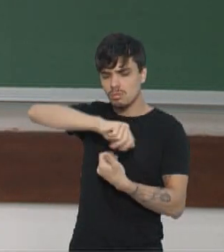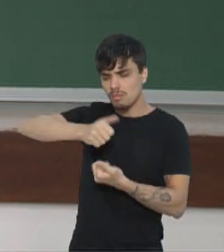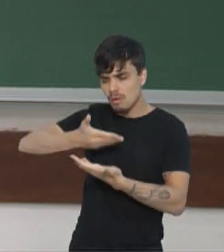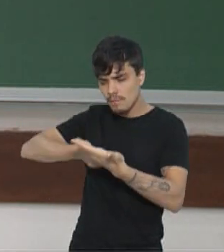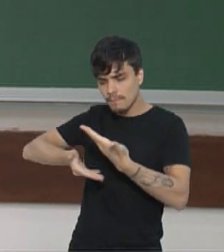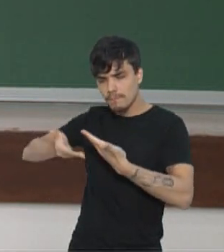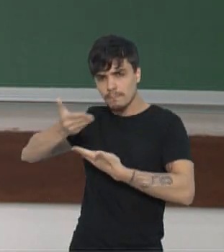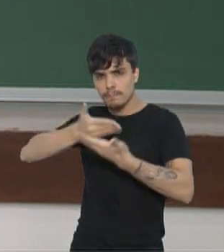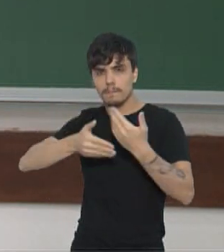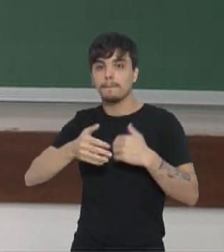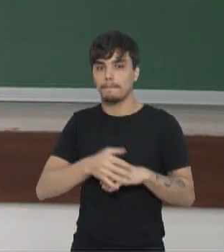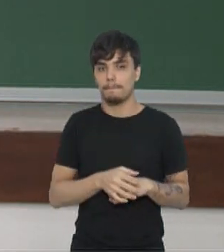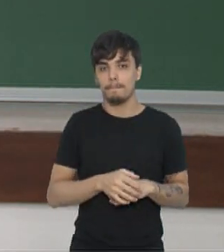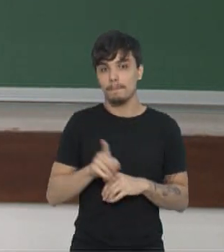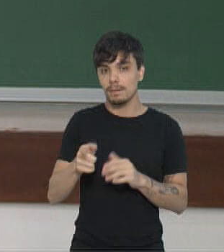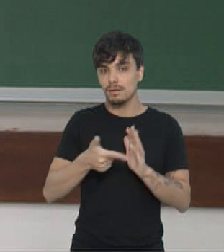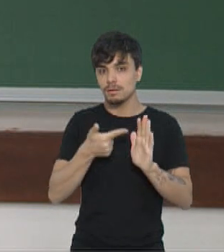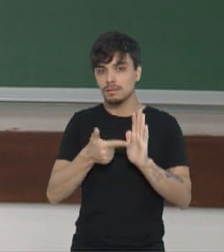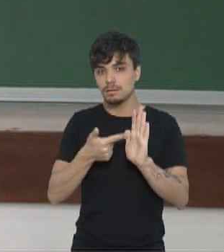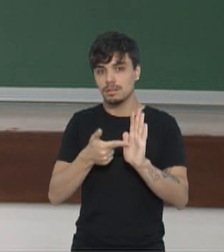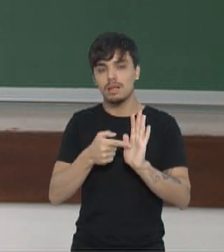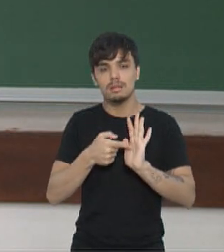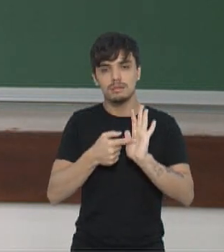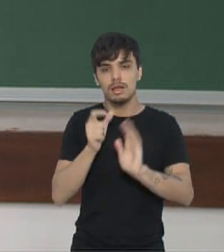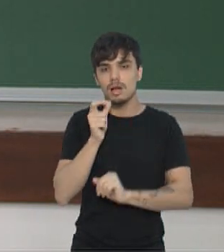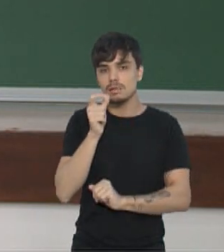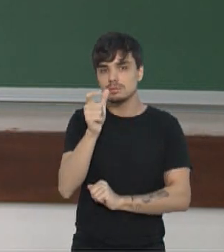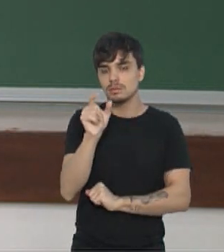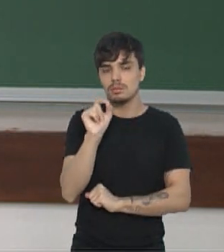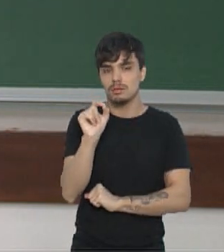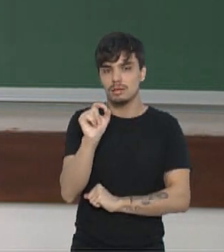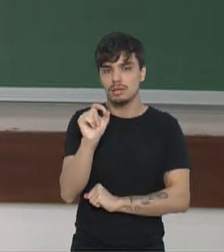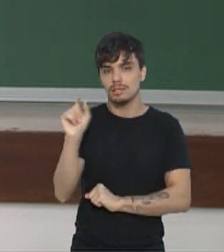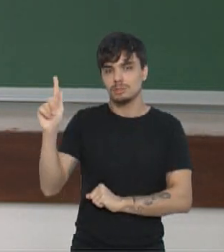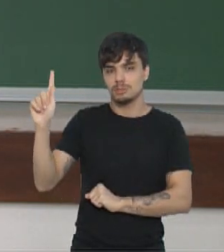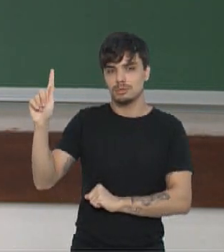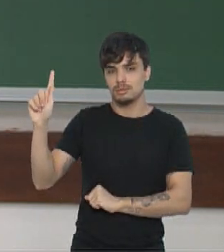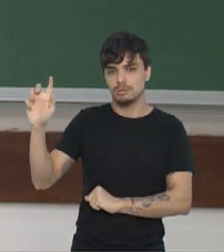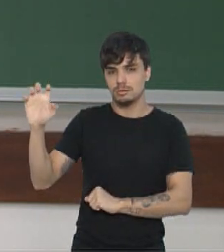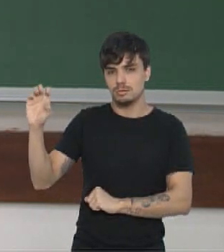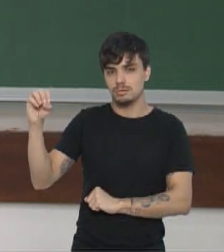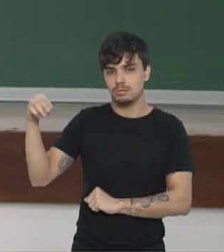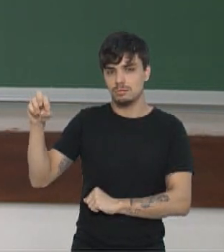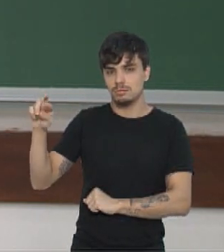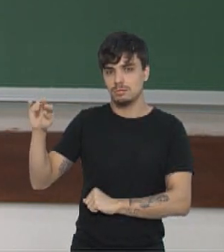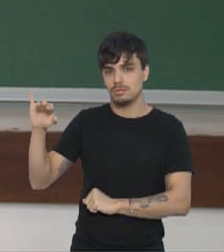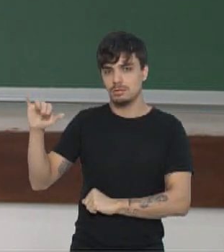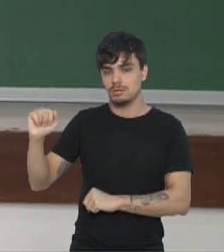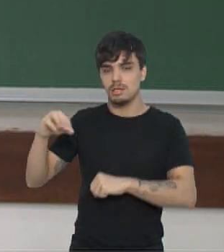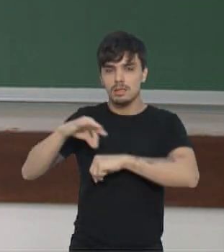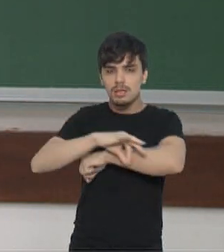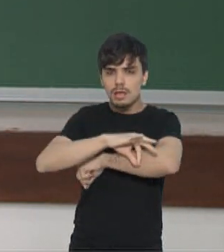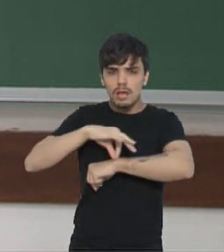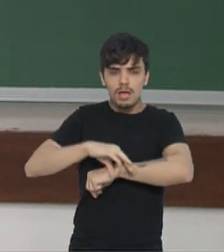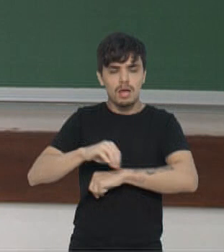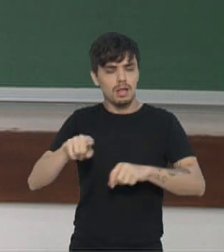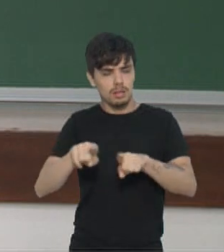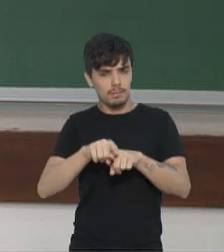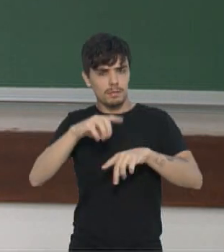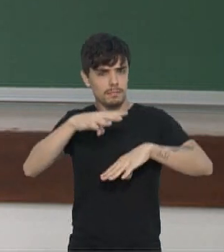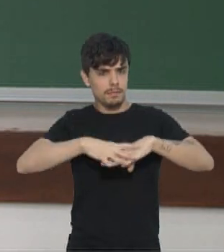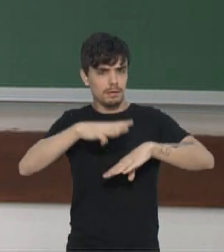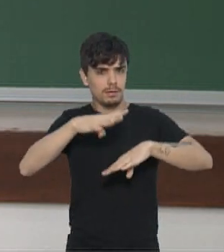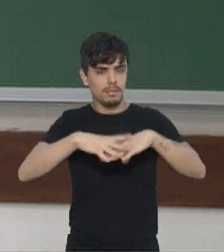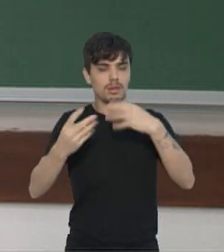nesse livro que ele explicita bem a questão da geometria, da matemática, como que os